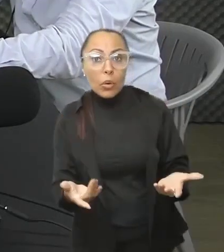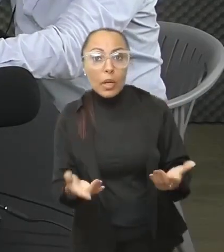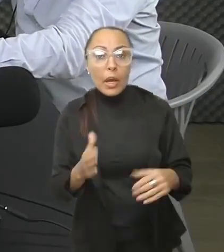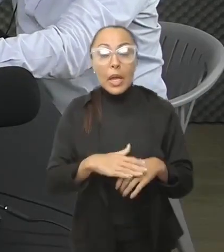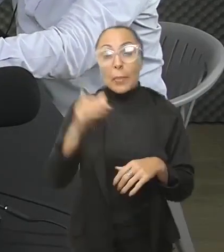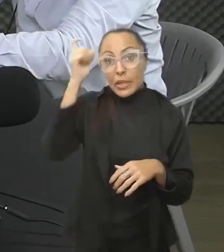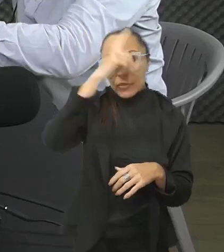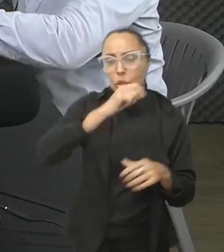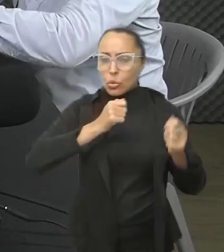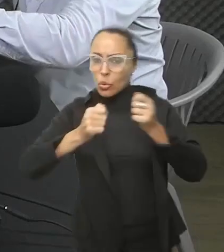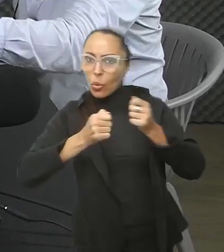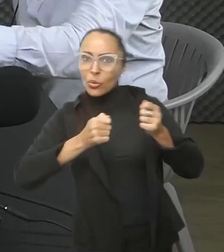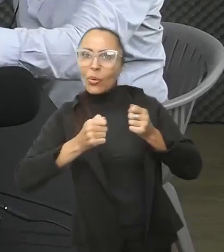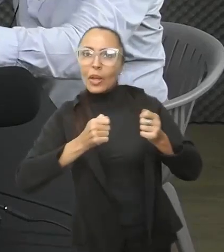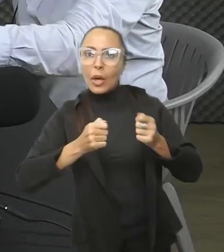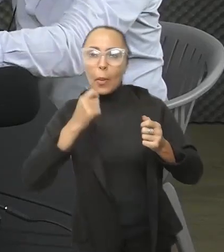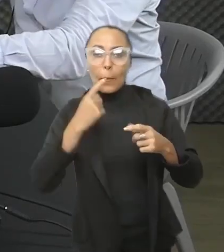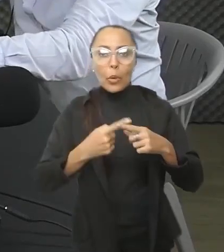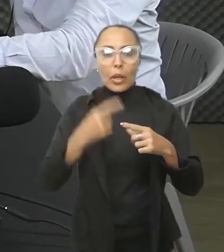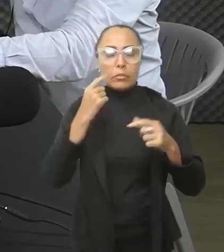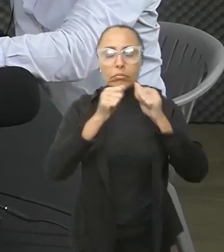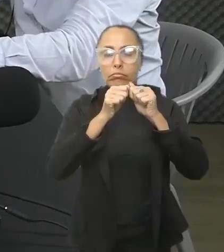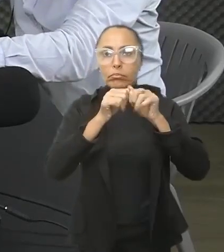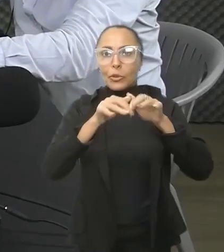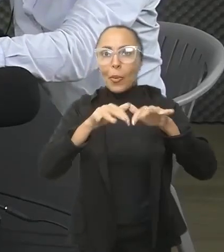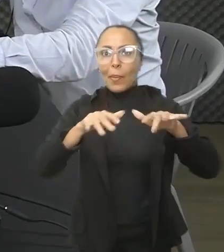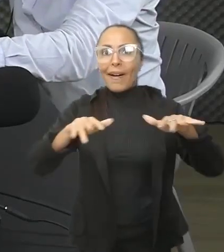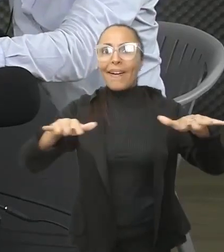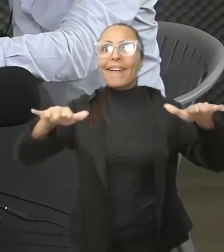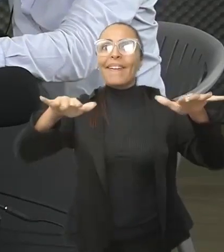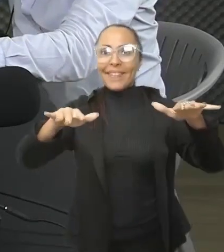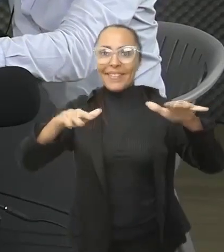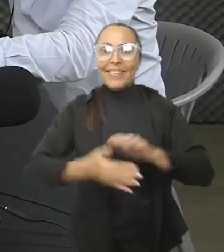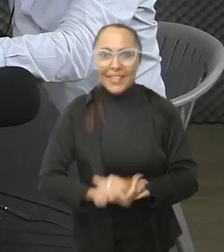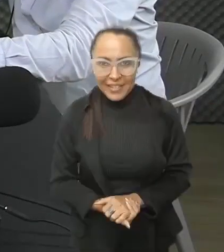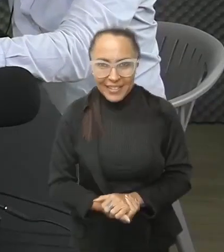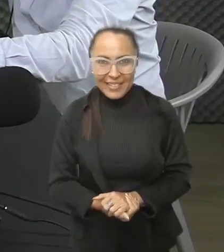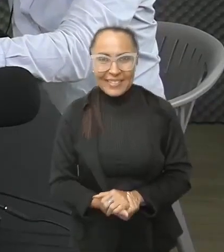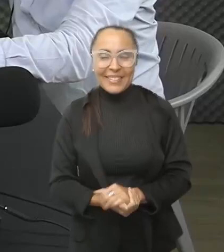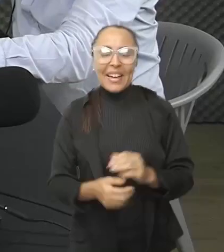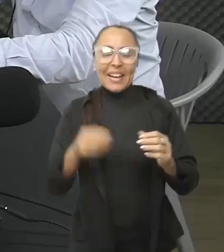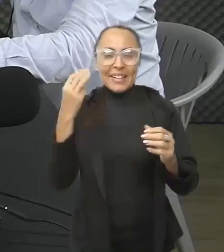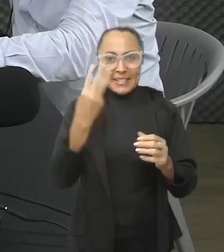se controlar, porque ela se propaga, né? 3 perguntas de uma vez só, mas... Mas são três